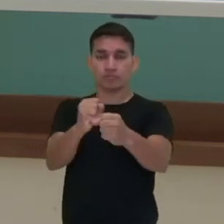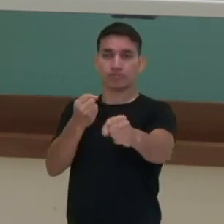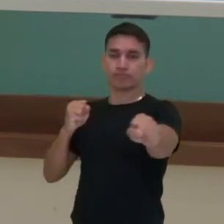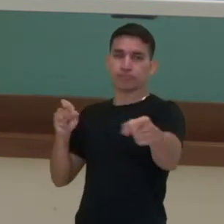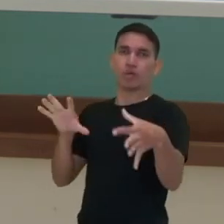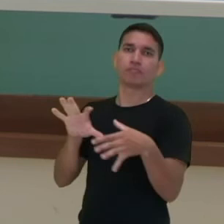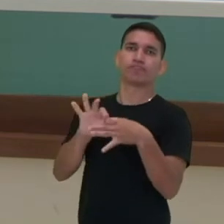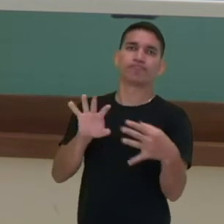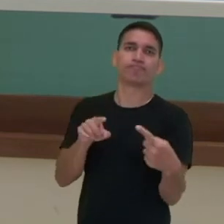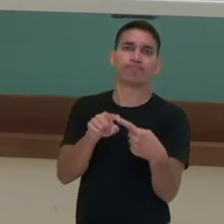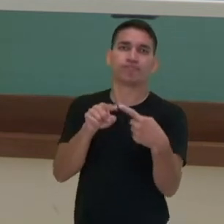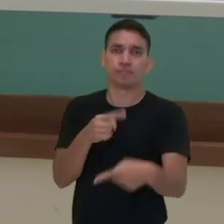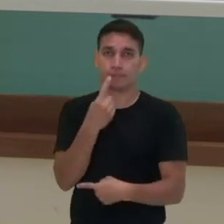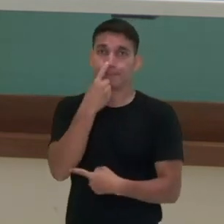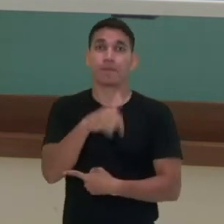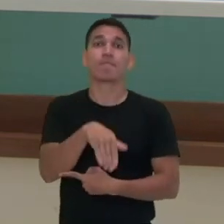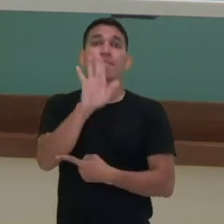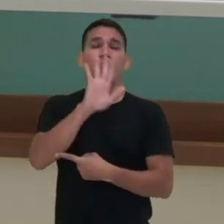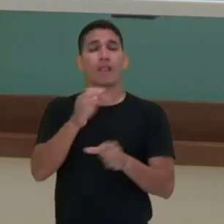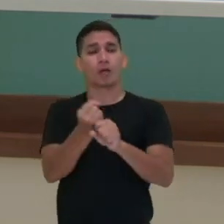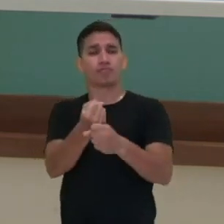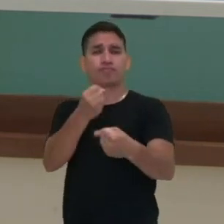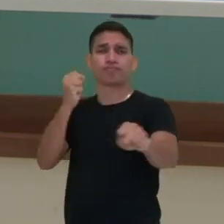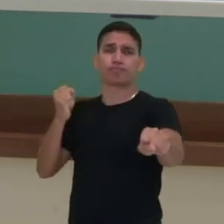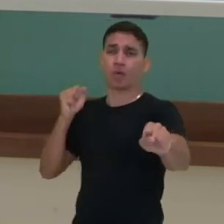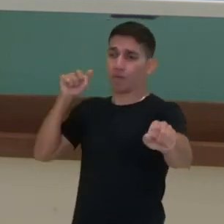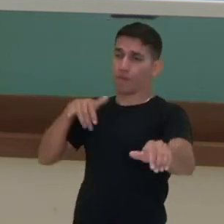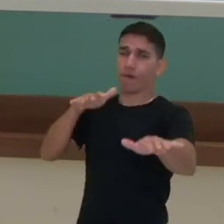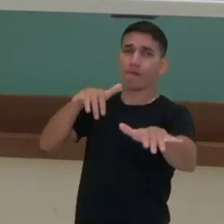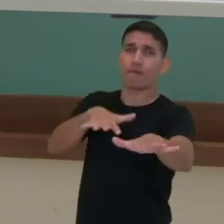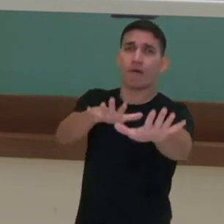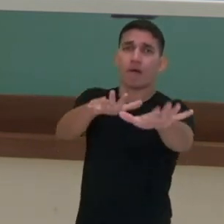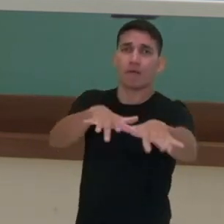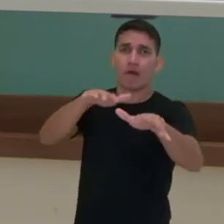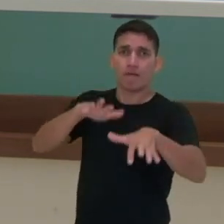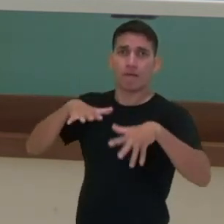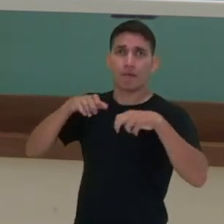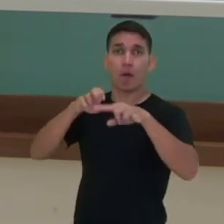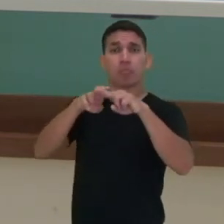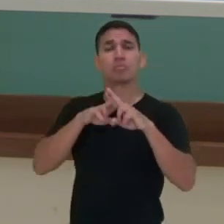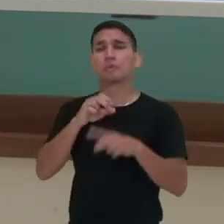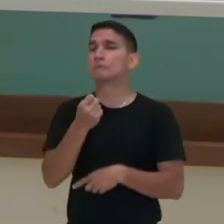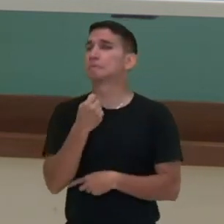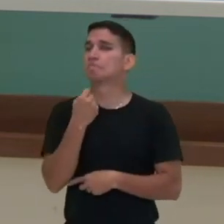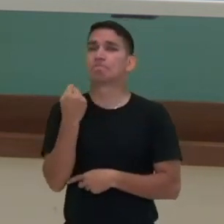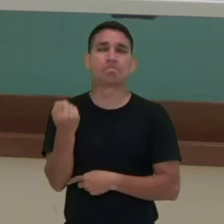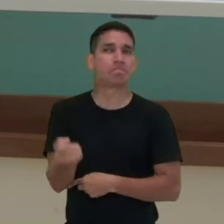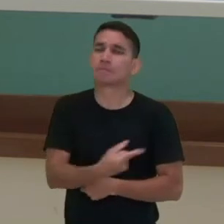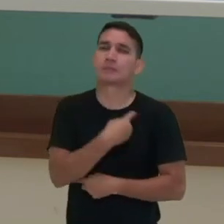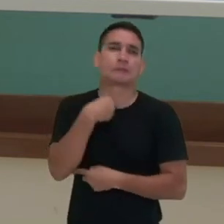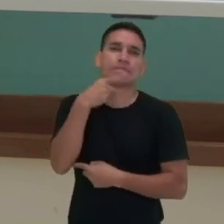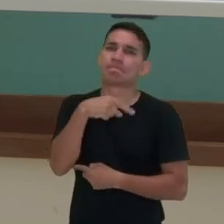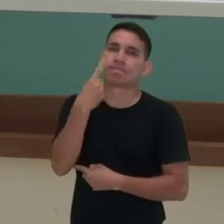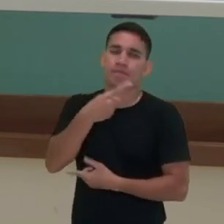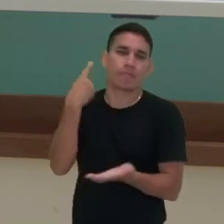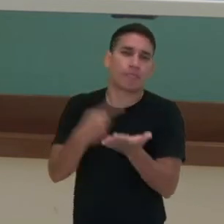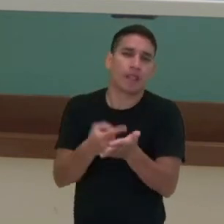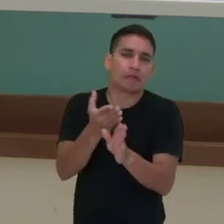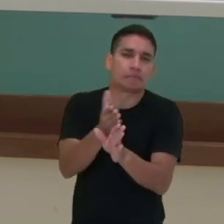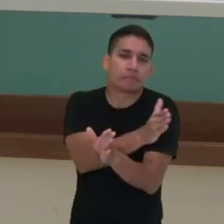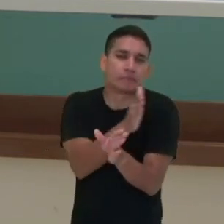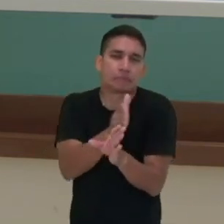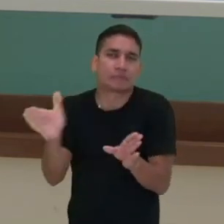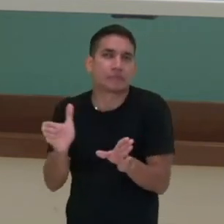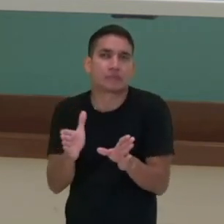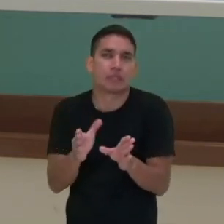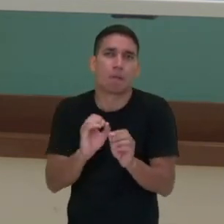né? São ligações enormes ali, né? Então, praticamente você nem consegue estabelecer a divisão entre o mar e o